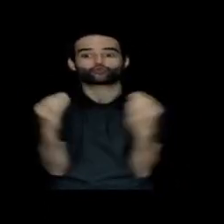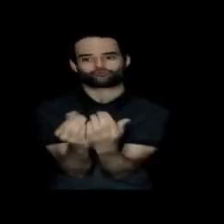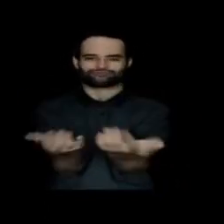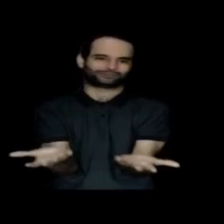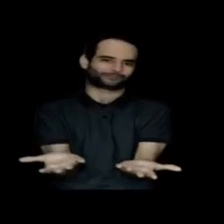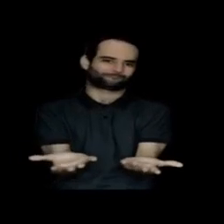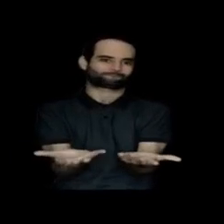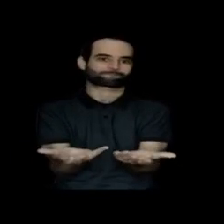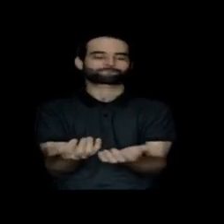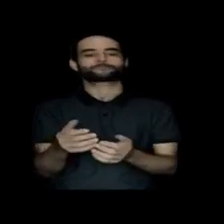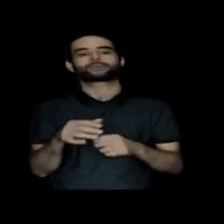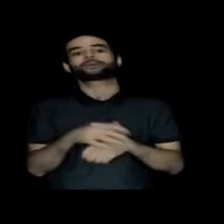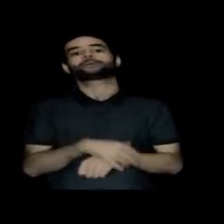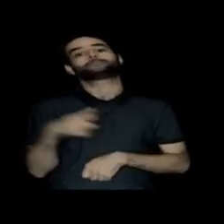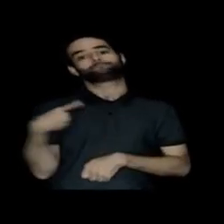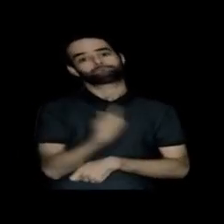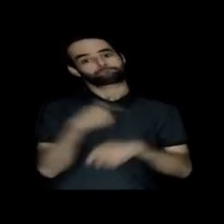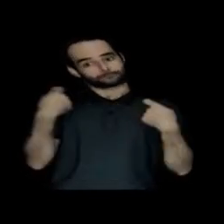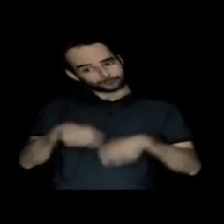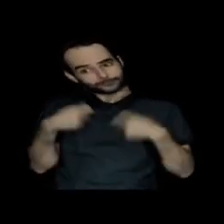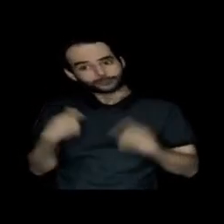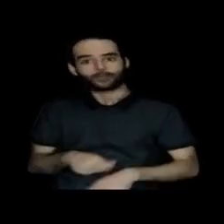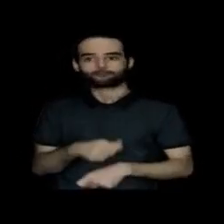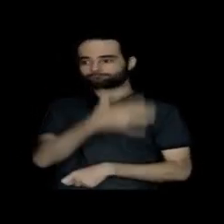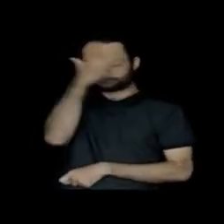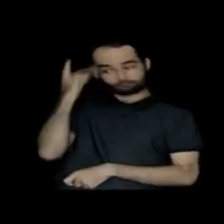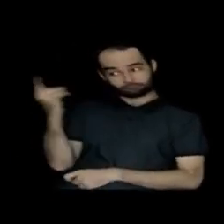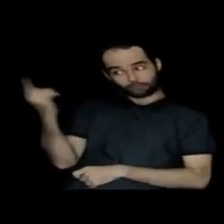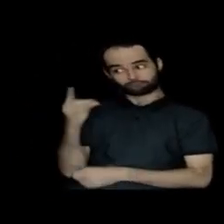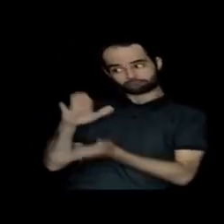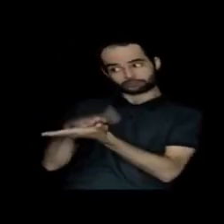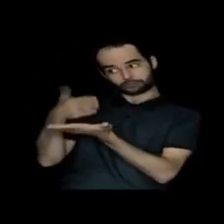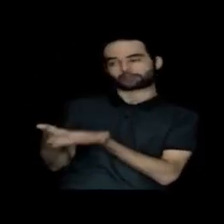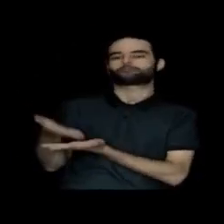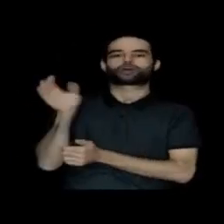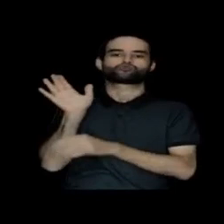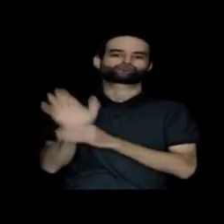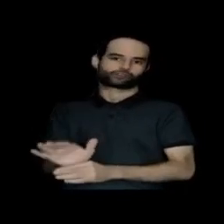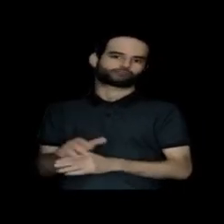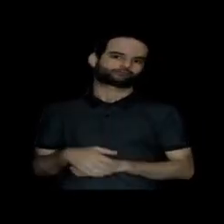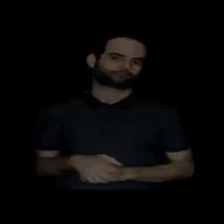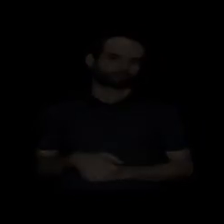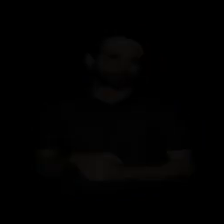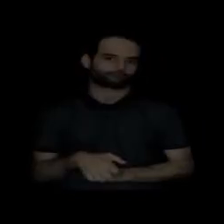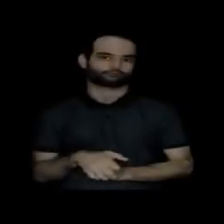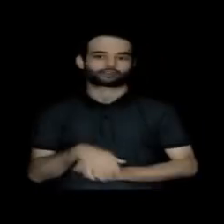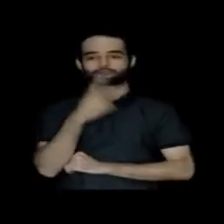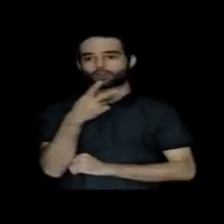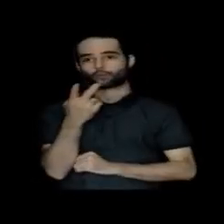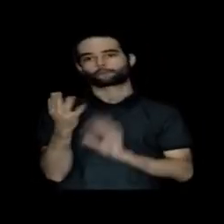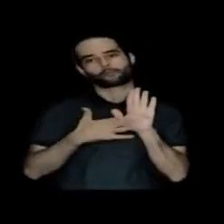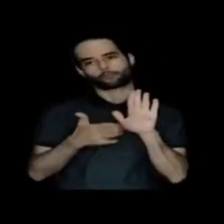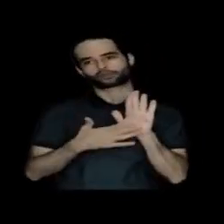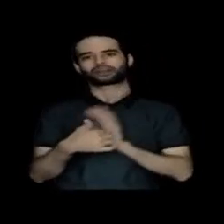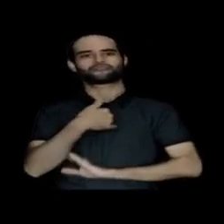é coletiva. Daí, nós contávamos com o auxílio dos intérpretes. A mãe dela me fez uma